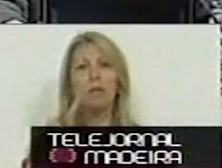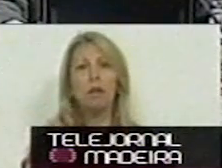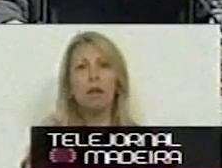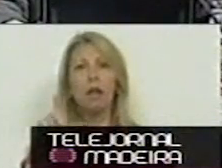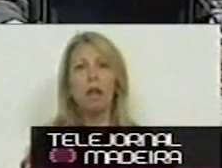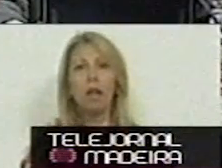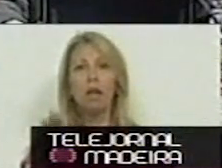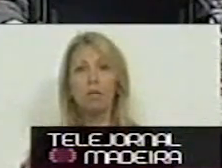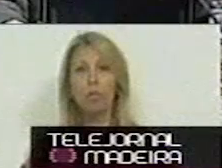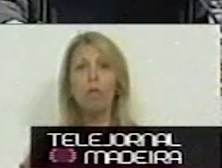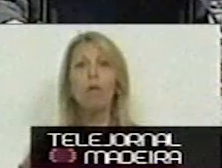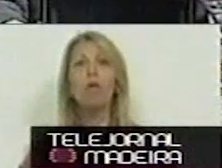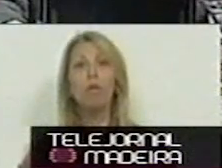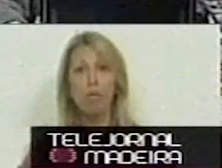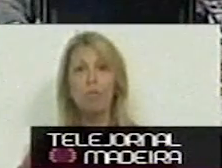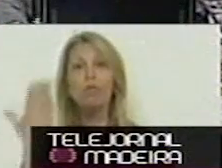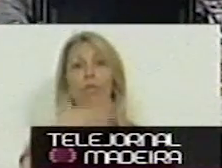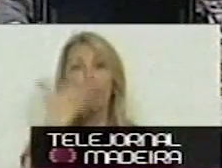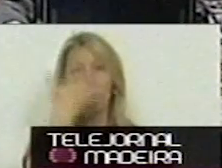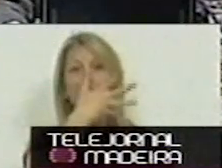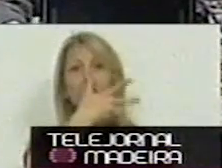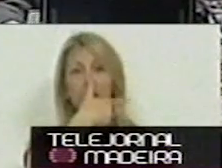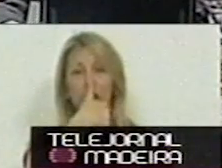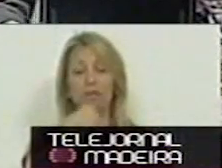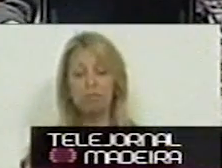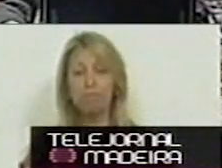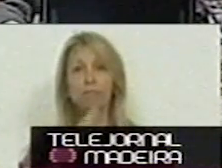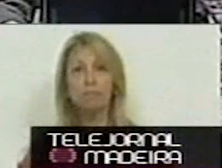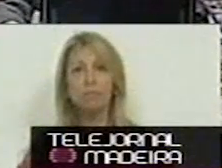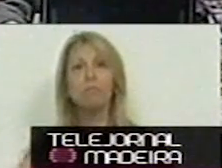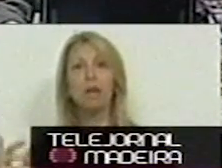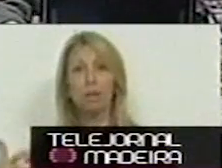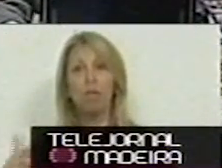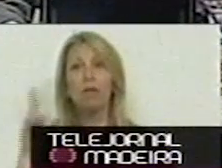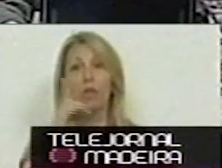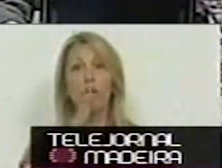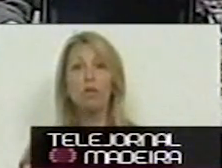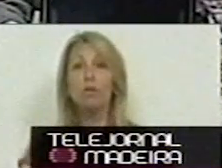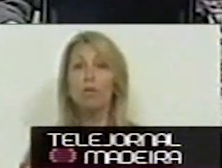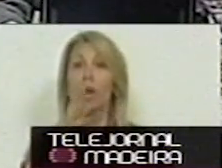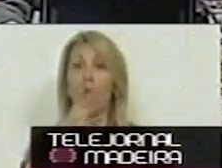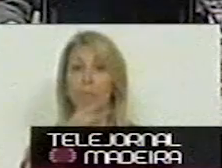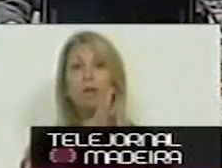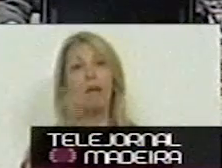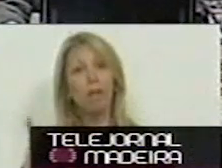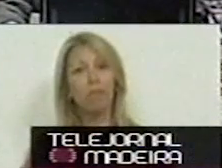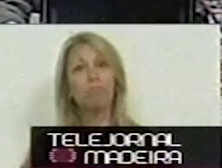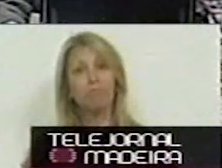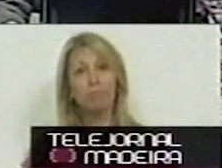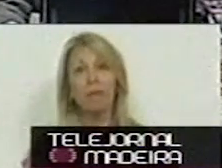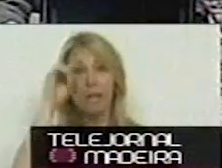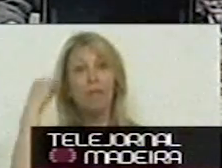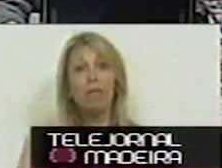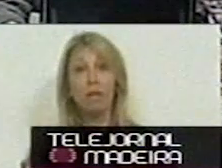Hoje é, por isso, um dia particularmente triste para o nosso Parlamento. A senhora deputada partilhou connosco a difícil aventura